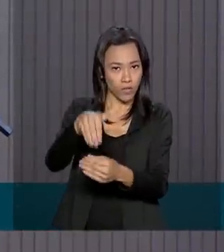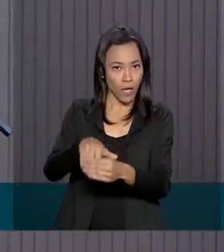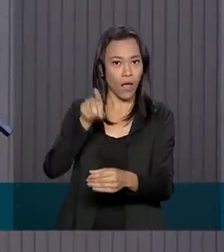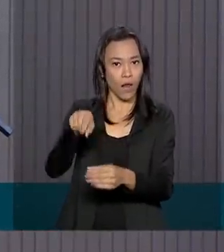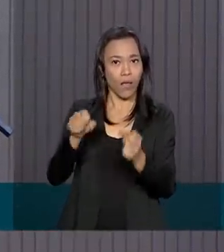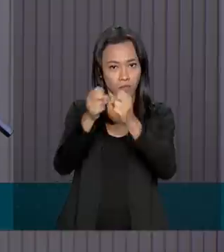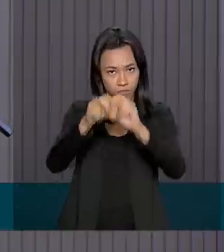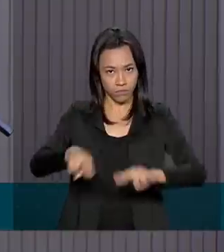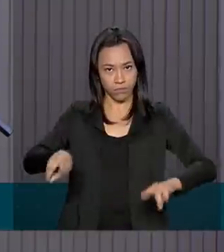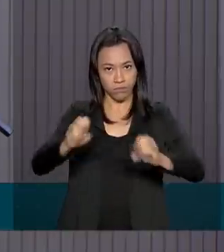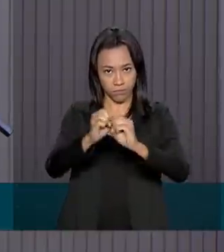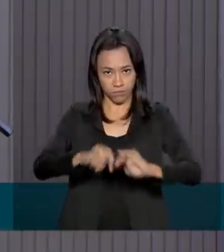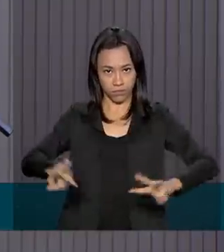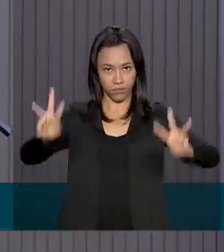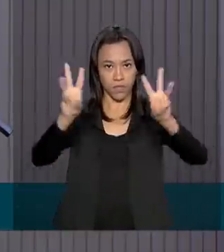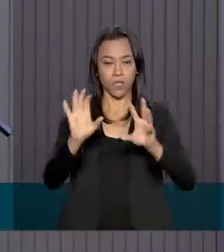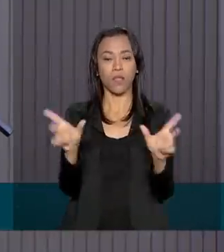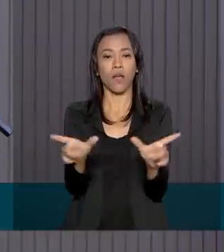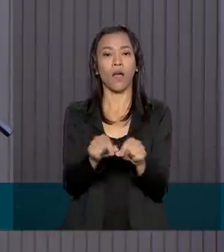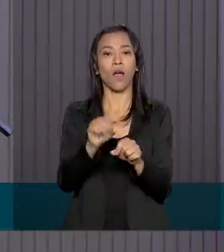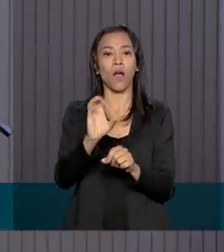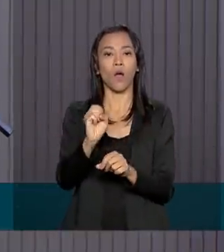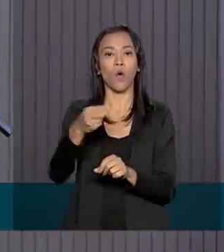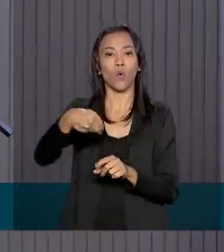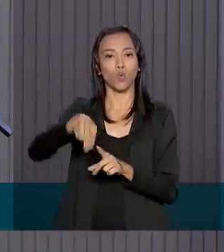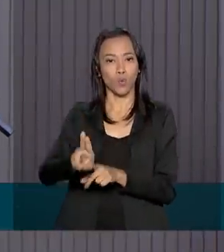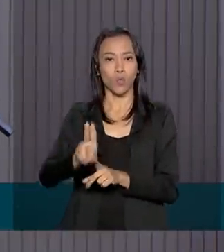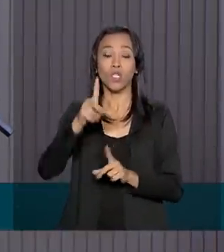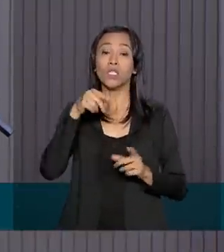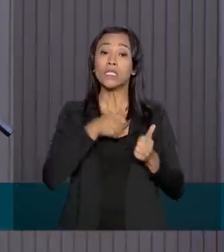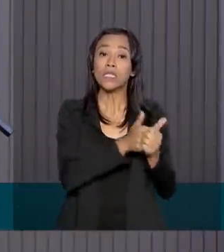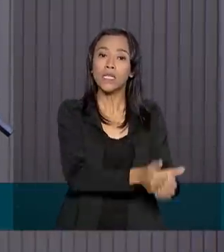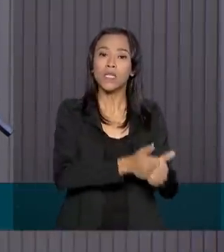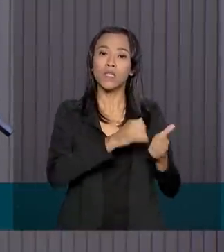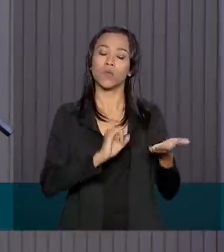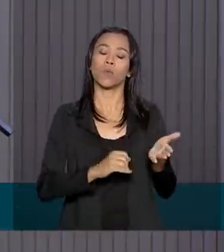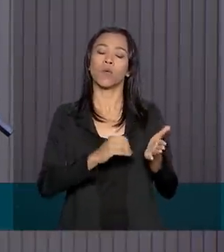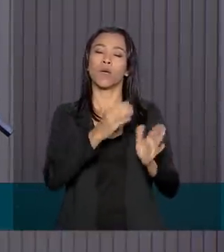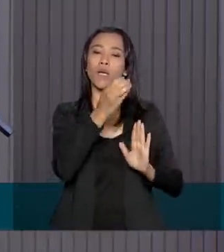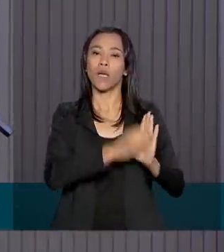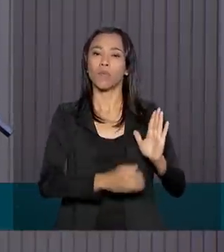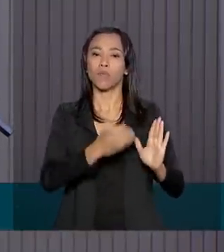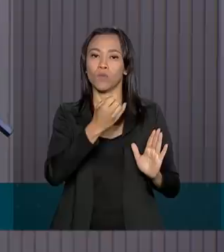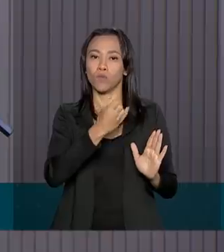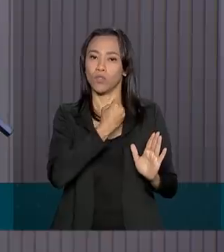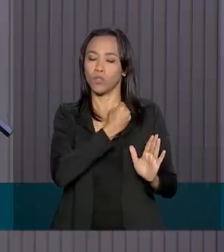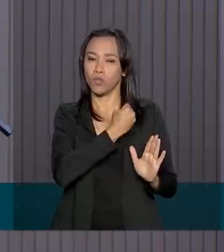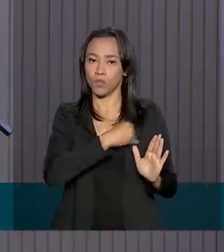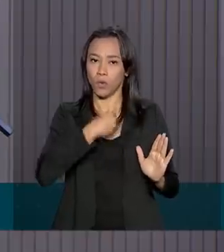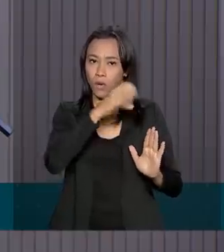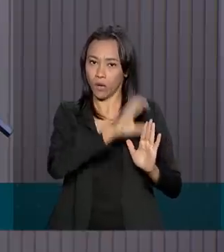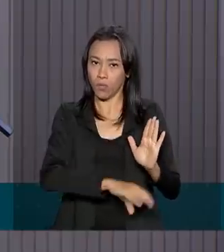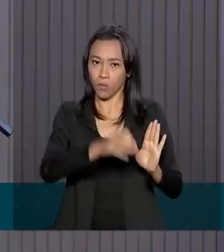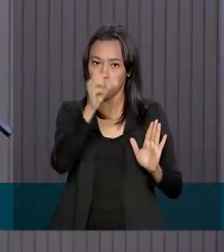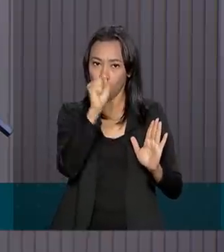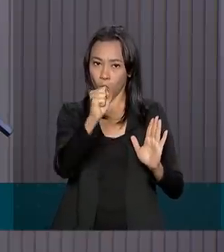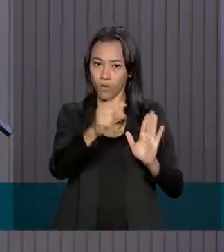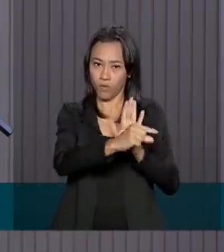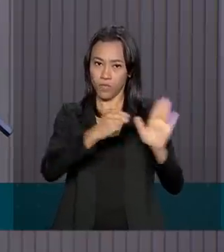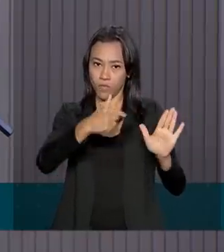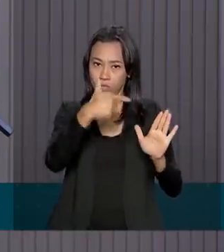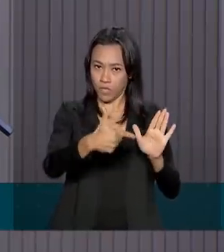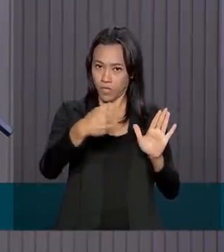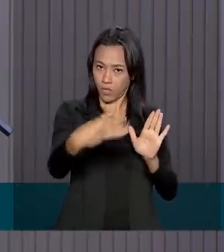dos direitos humanos, de acordo com João 8,32. E de acordo com a verdade, então,